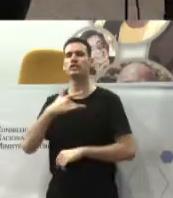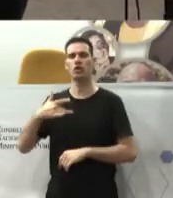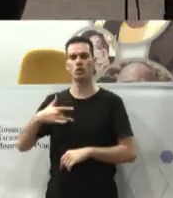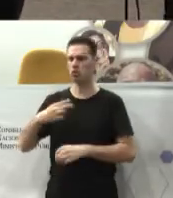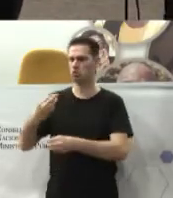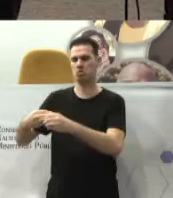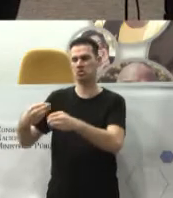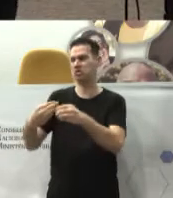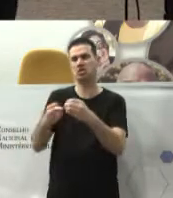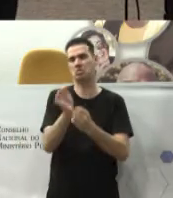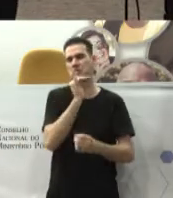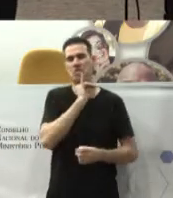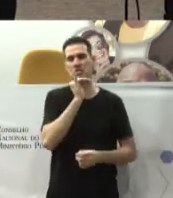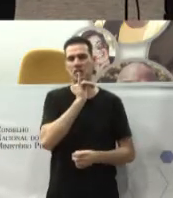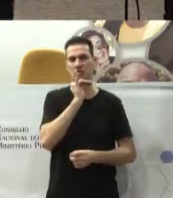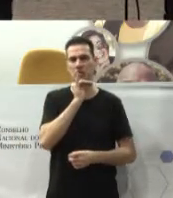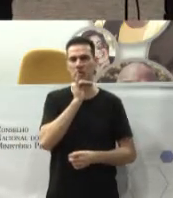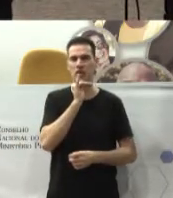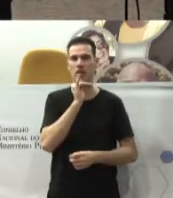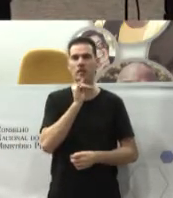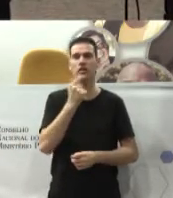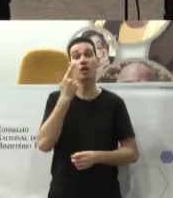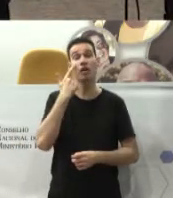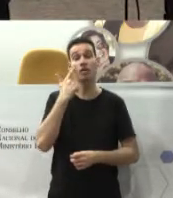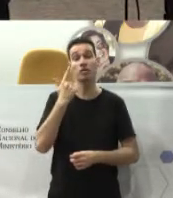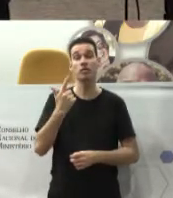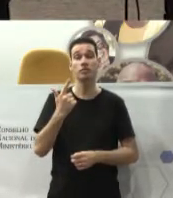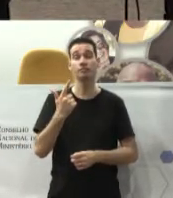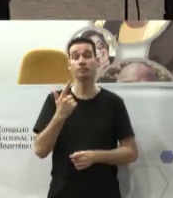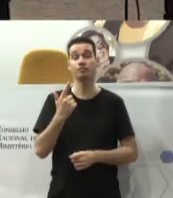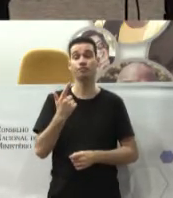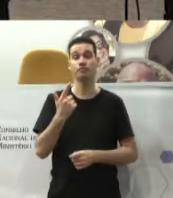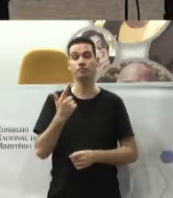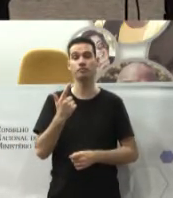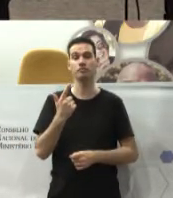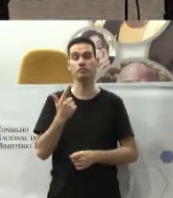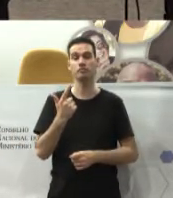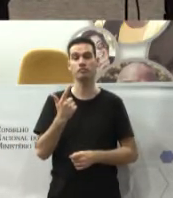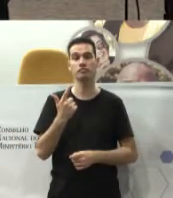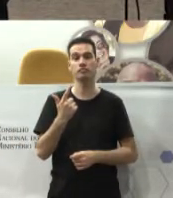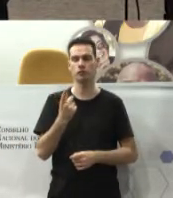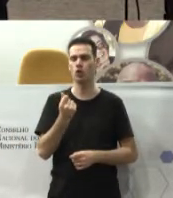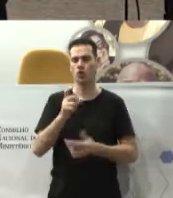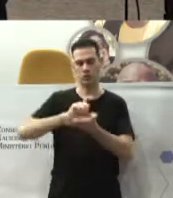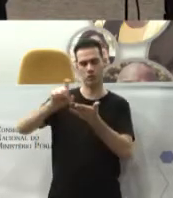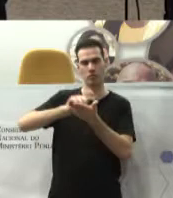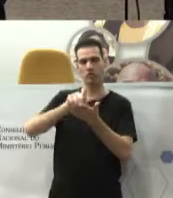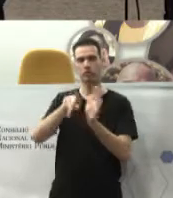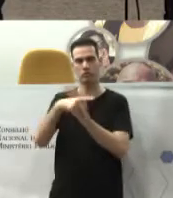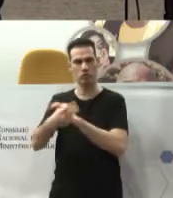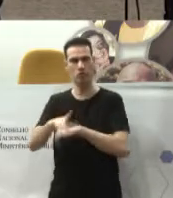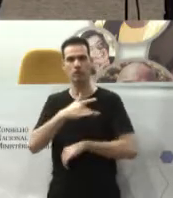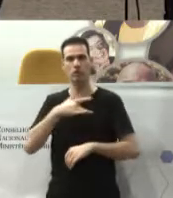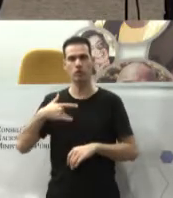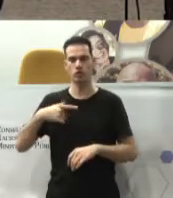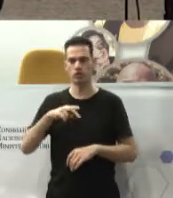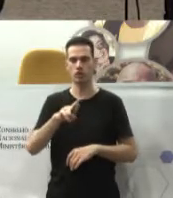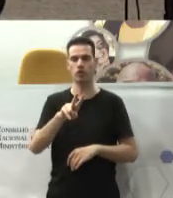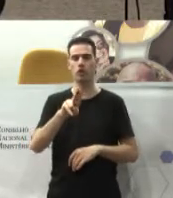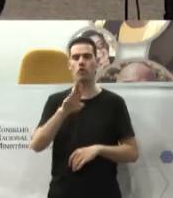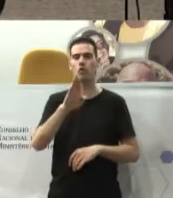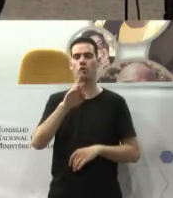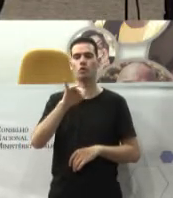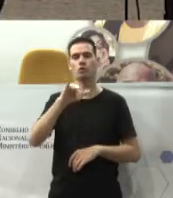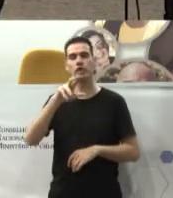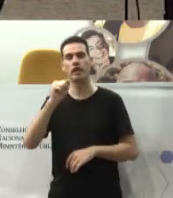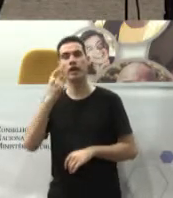própria União, e veja, quando se gasta na rubrica da saúde, né? Aliás, no orçamento da saúde, na rubrica de prevenção,